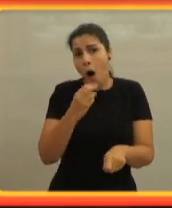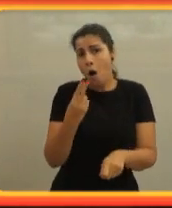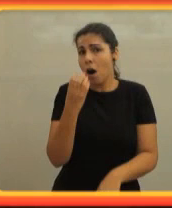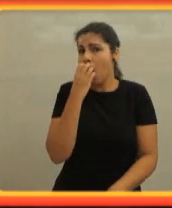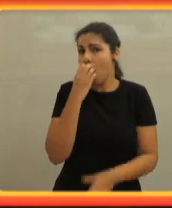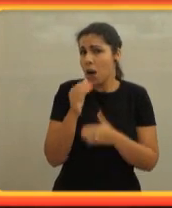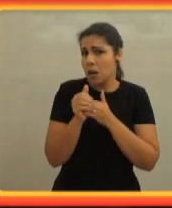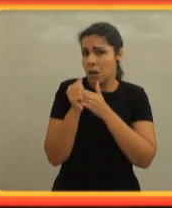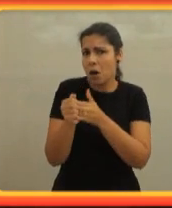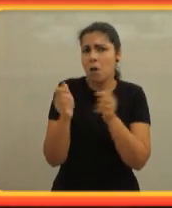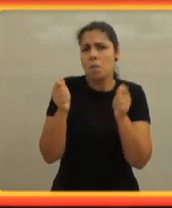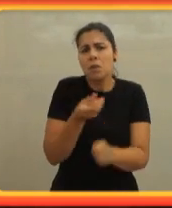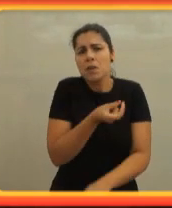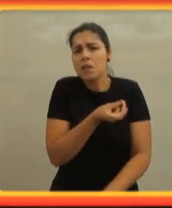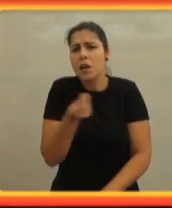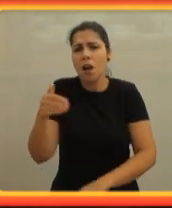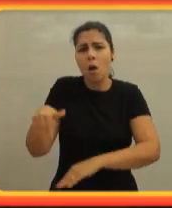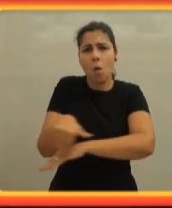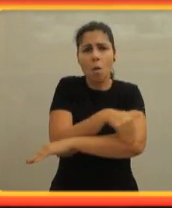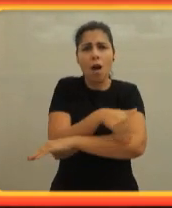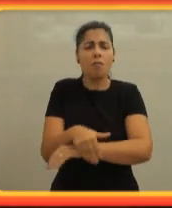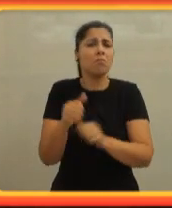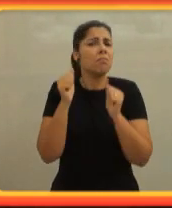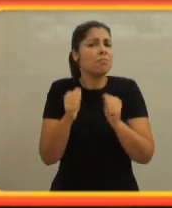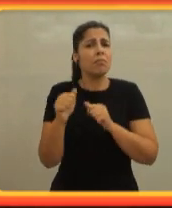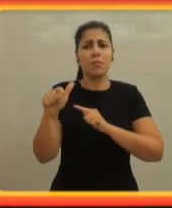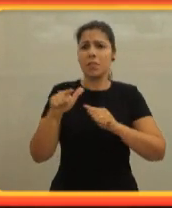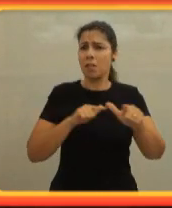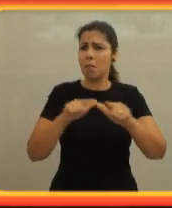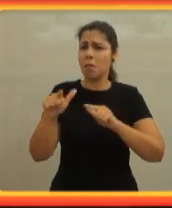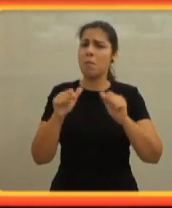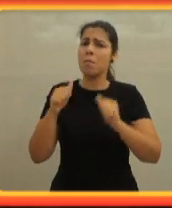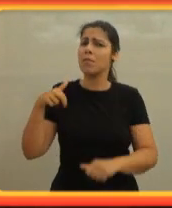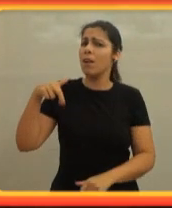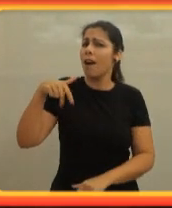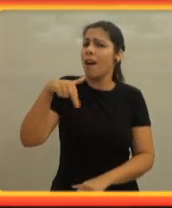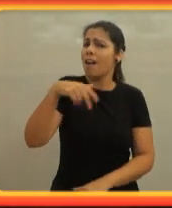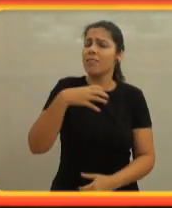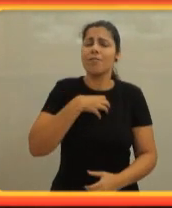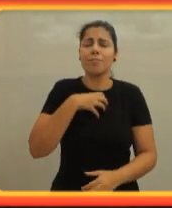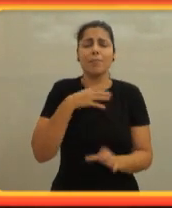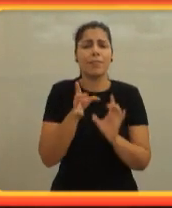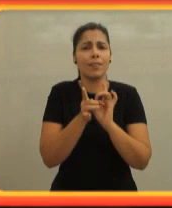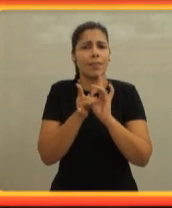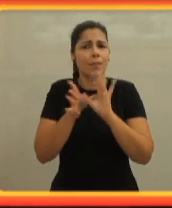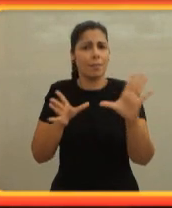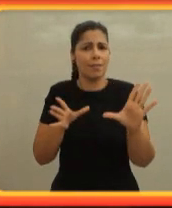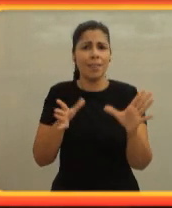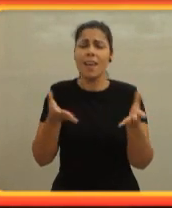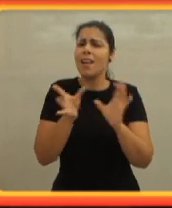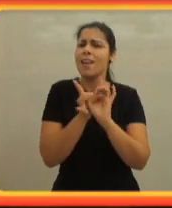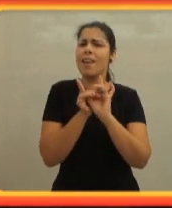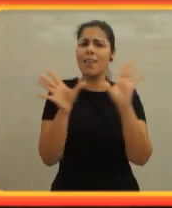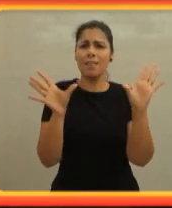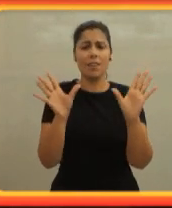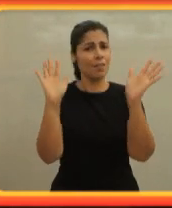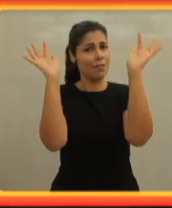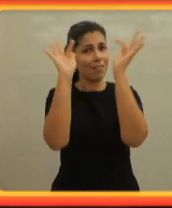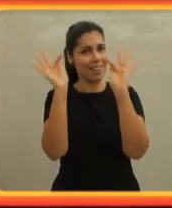pudermos sair na rua, pudermos trabalhar, andar de forma independente, livre e feliz. Caminhar